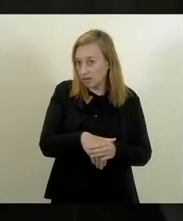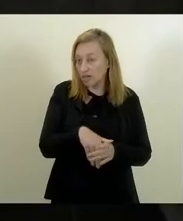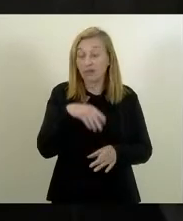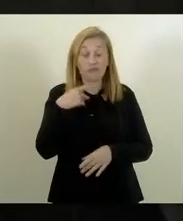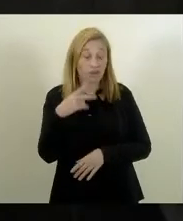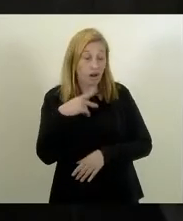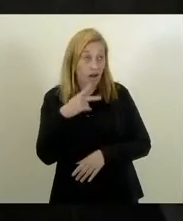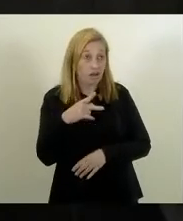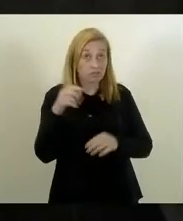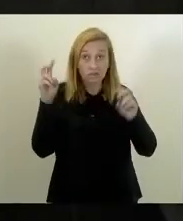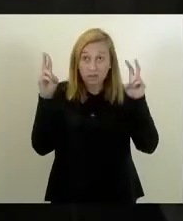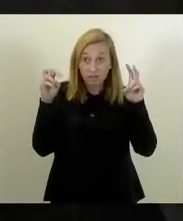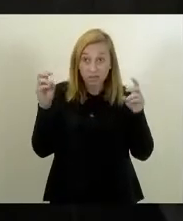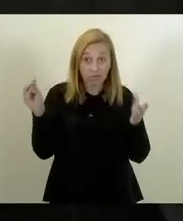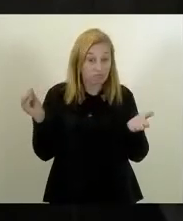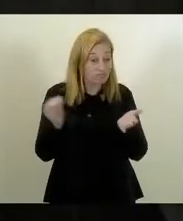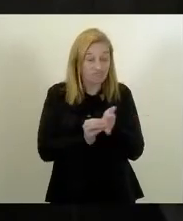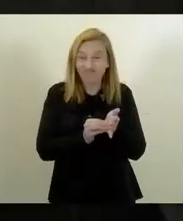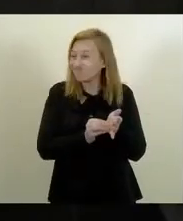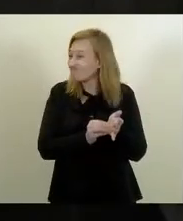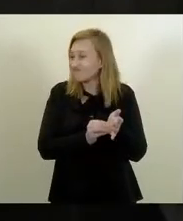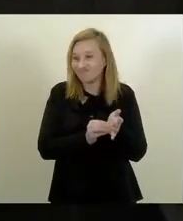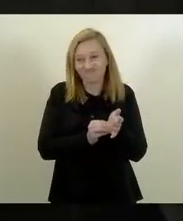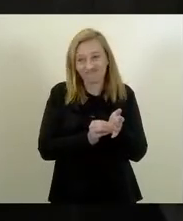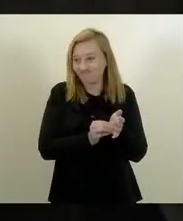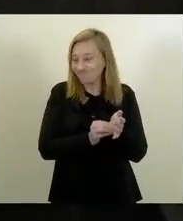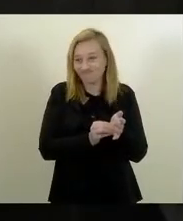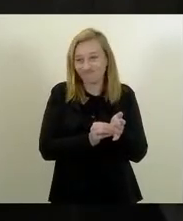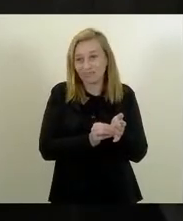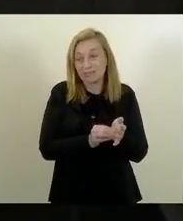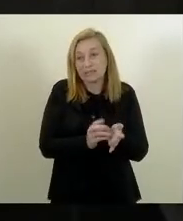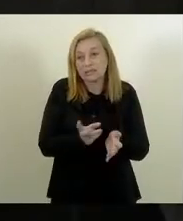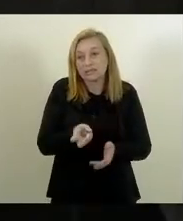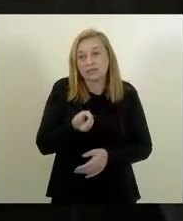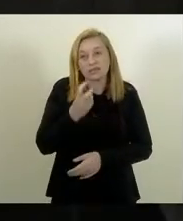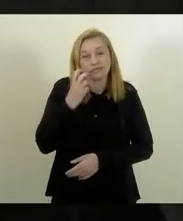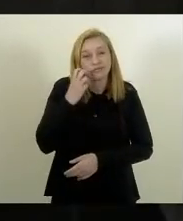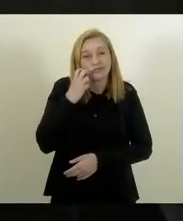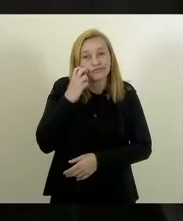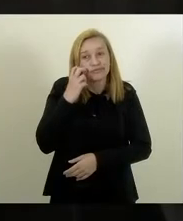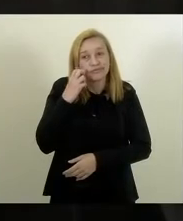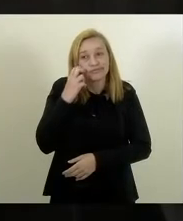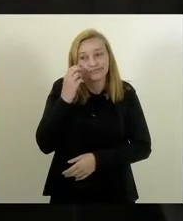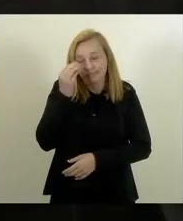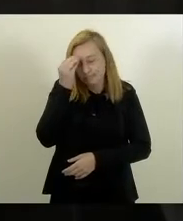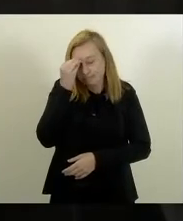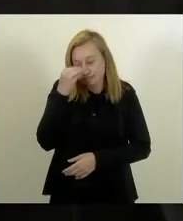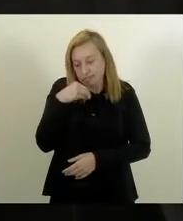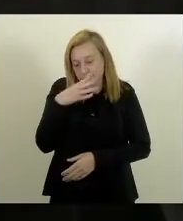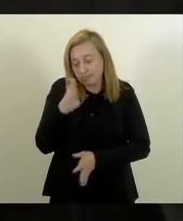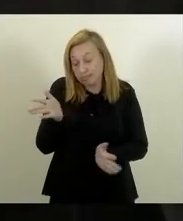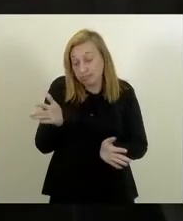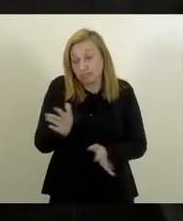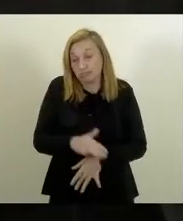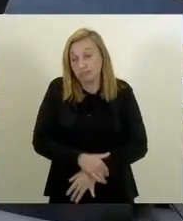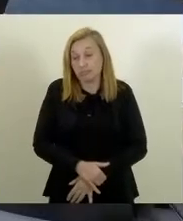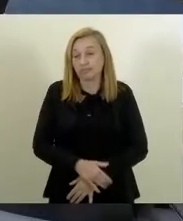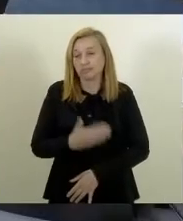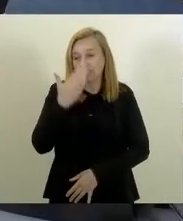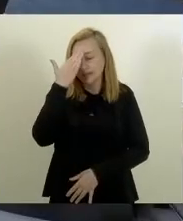falaram sobre temas que não constam do projeto, me deixaram profundamente decepcionado. Muito obrigado, senhor presidente.